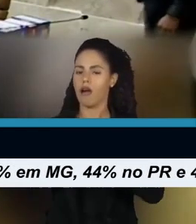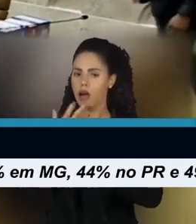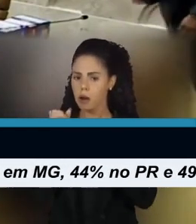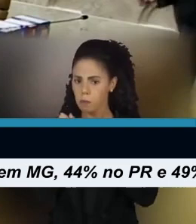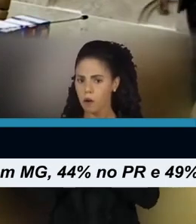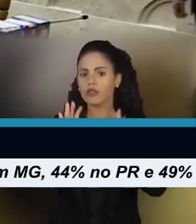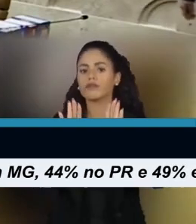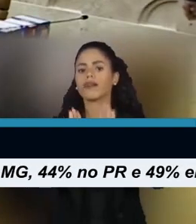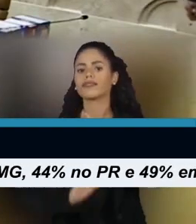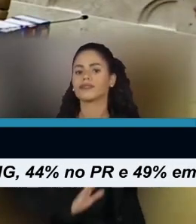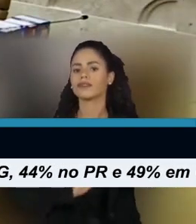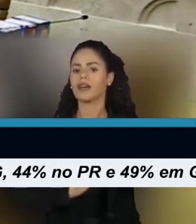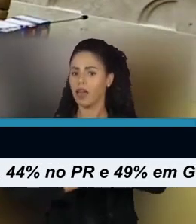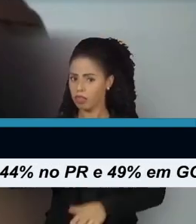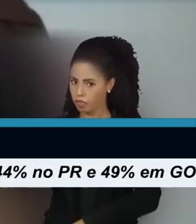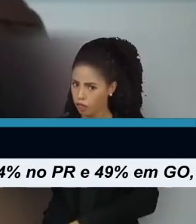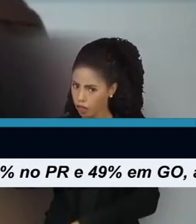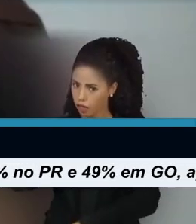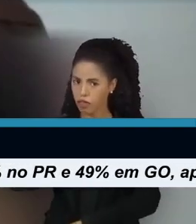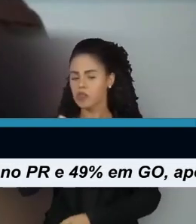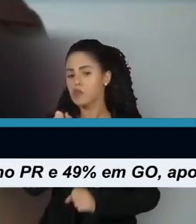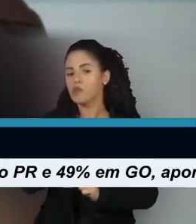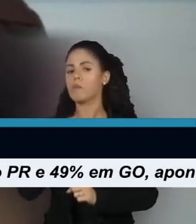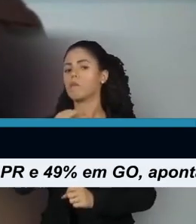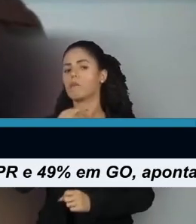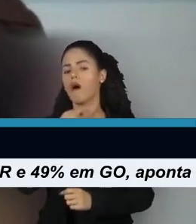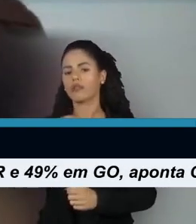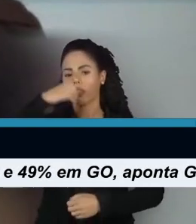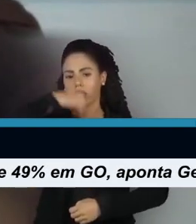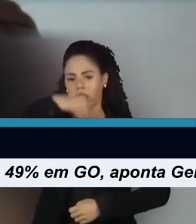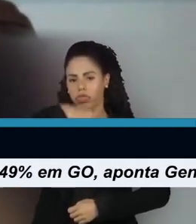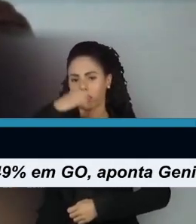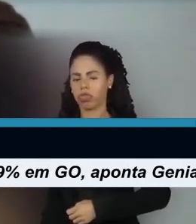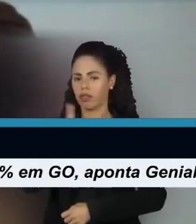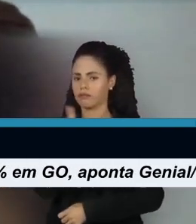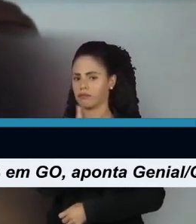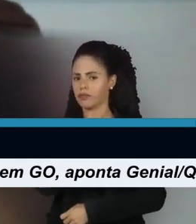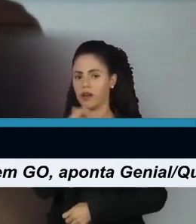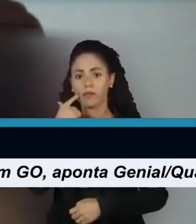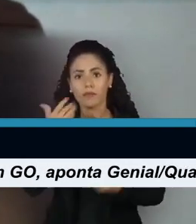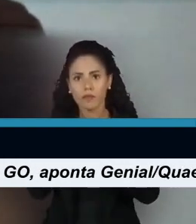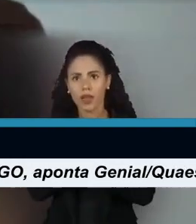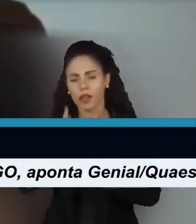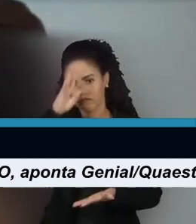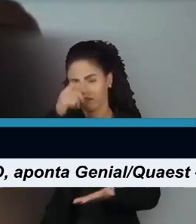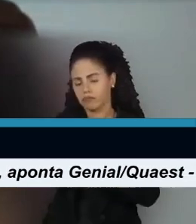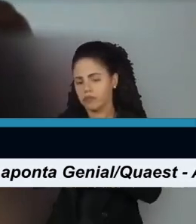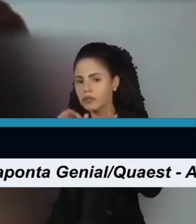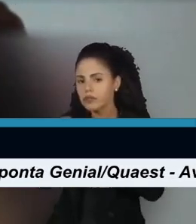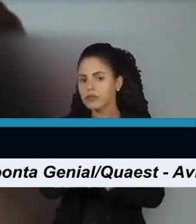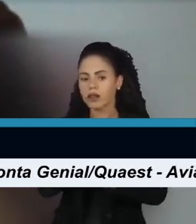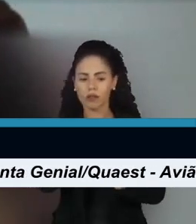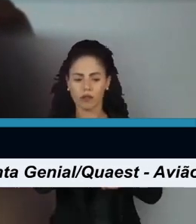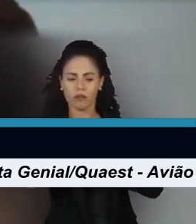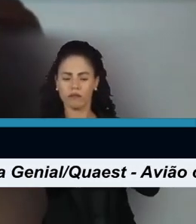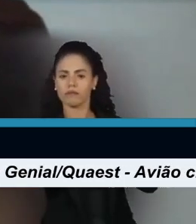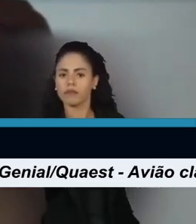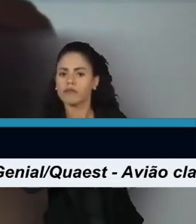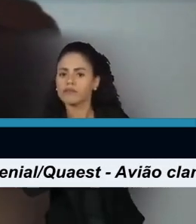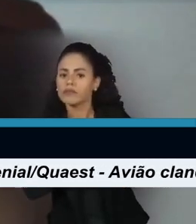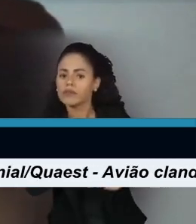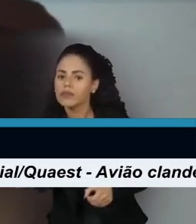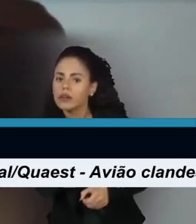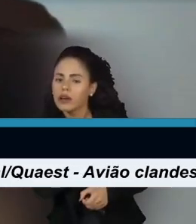ser usada para a defesa da tirania. Tenho absoluta convicção que o Supremo Tribunal Federal,